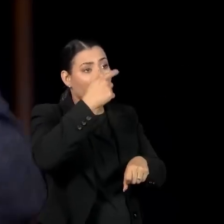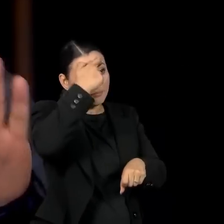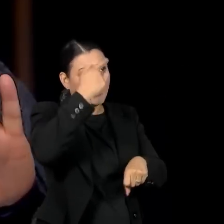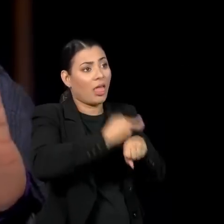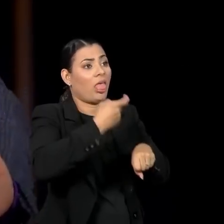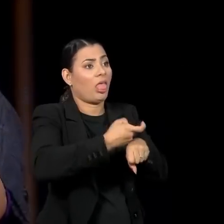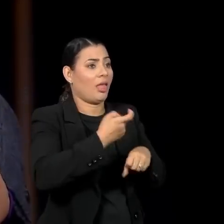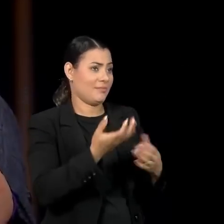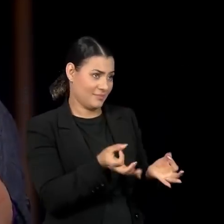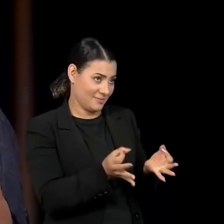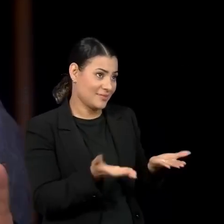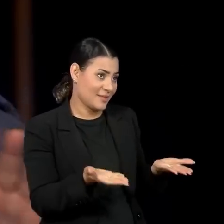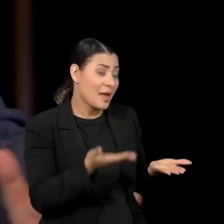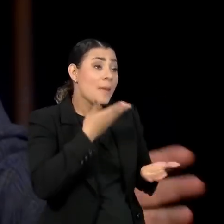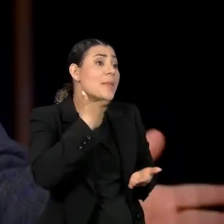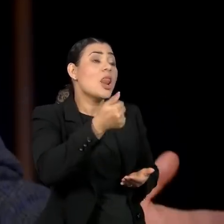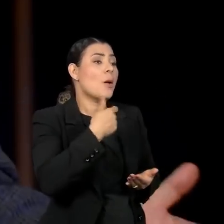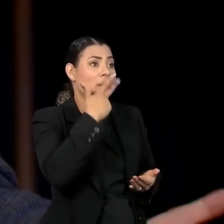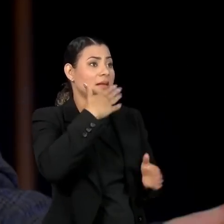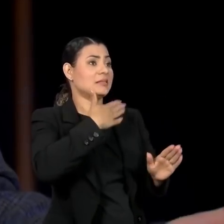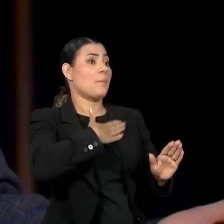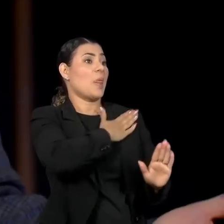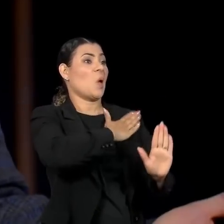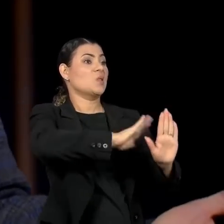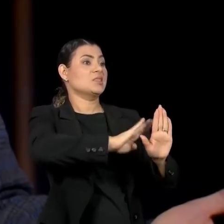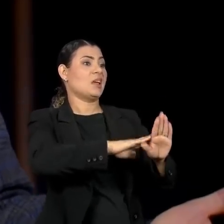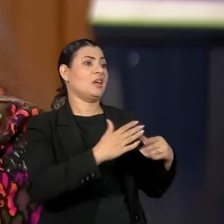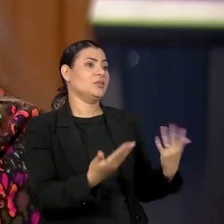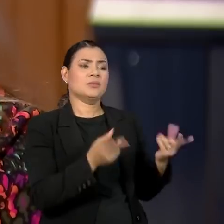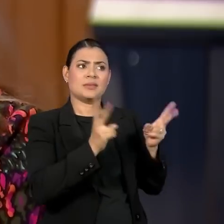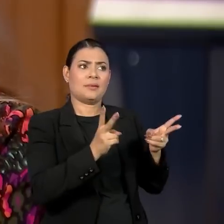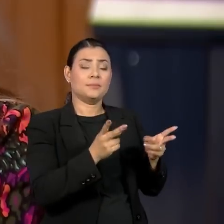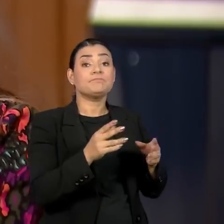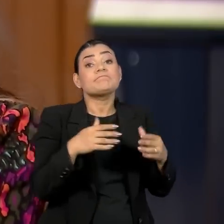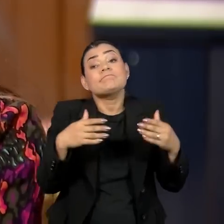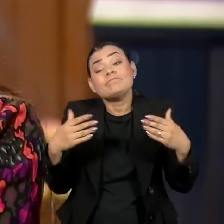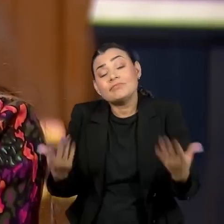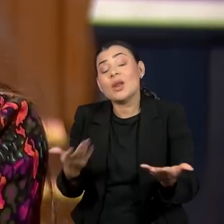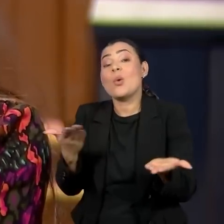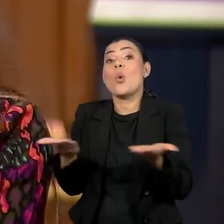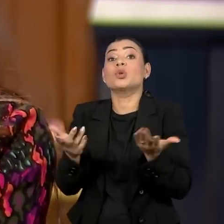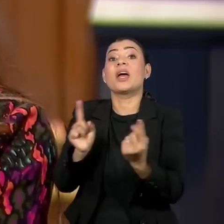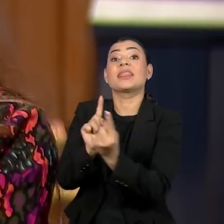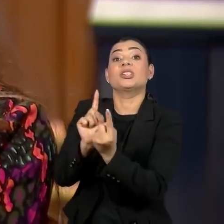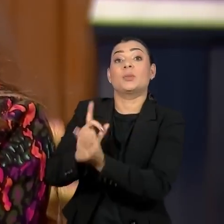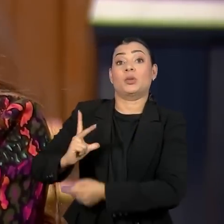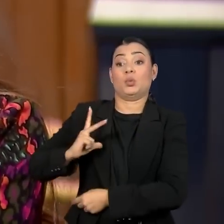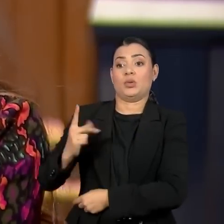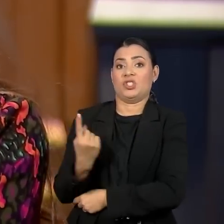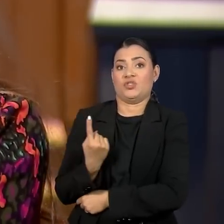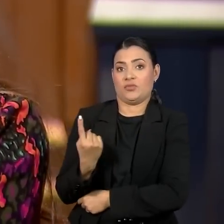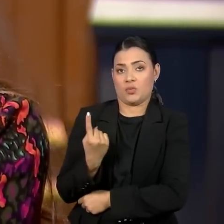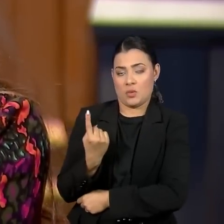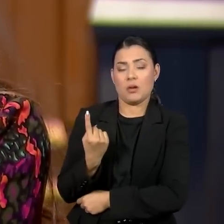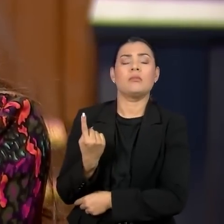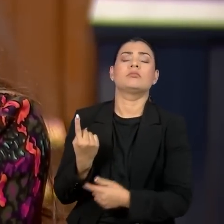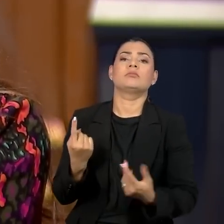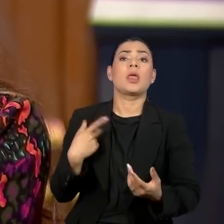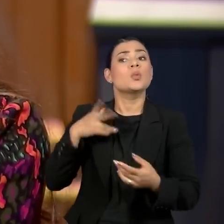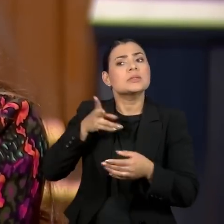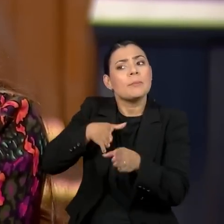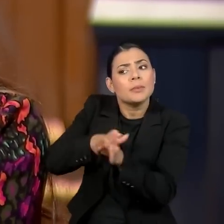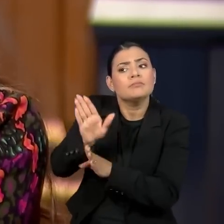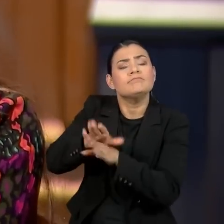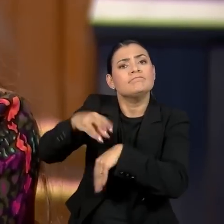É melhor você logo botar um preconceito na frente do Mas que... você sabe que hoje, assim, quando eu faço atendimento individual, eu sempre recomendo, quando